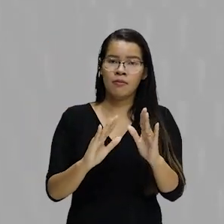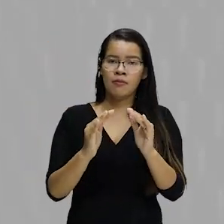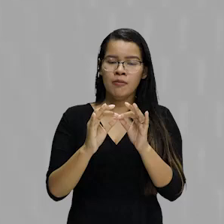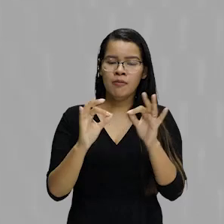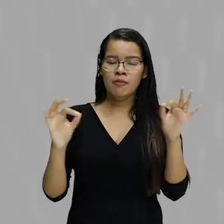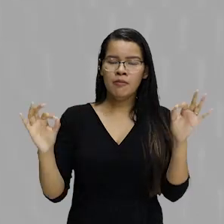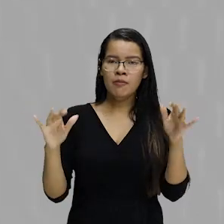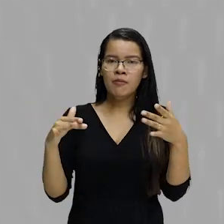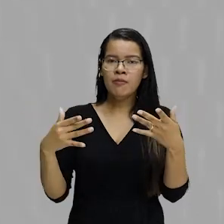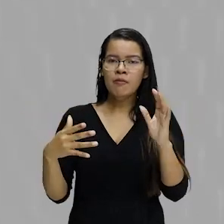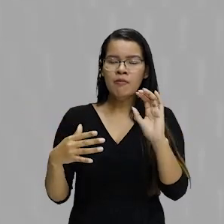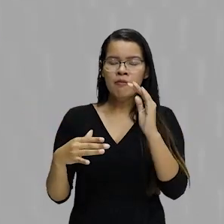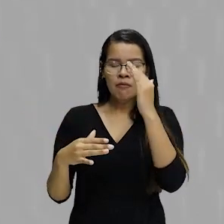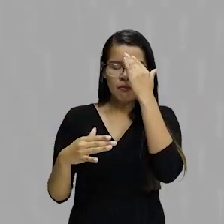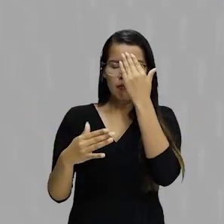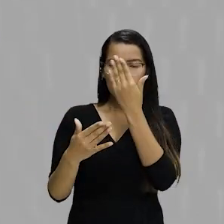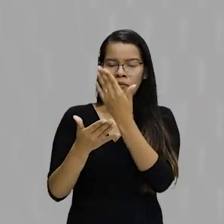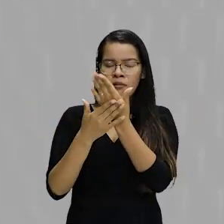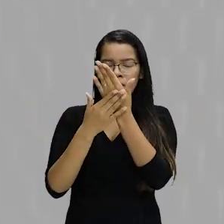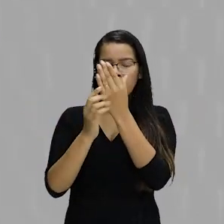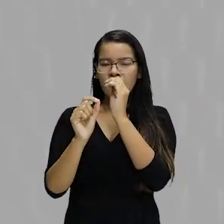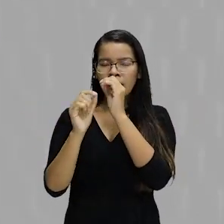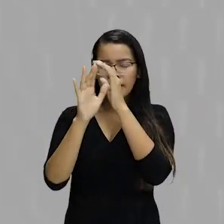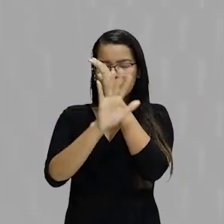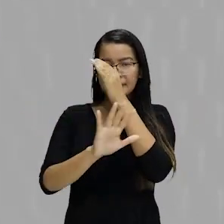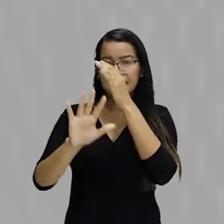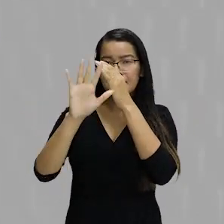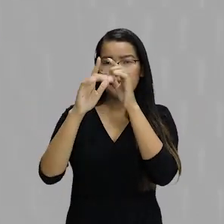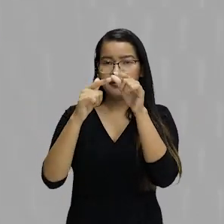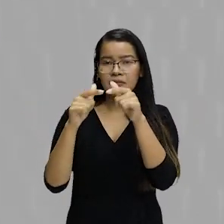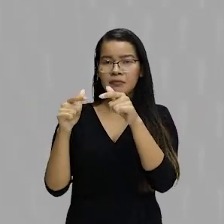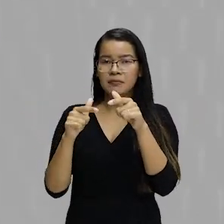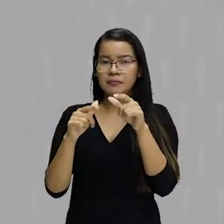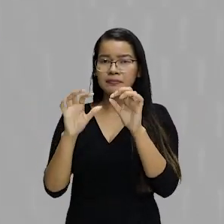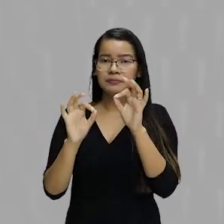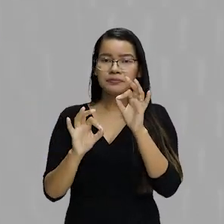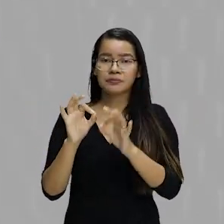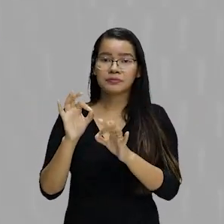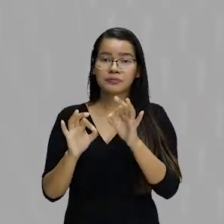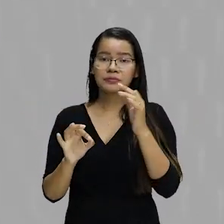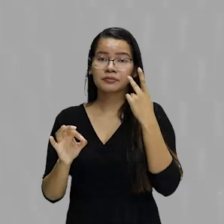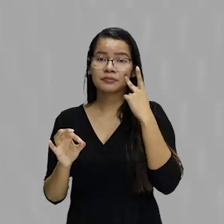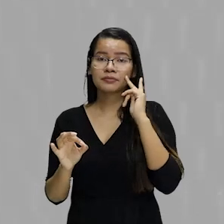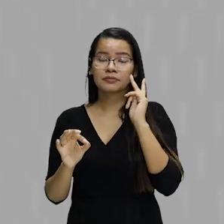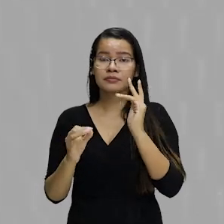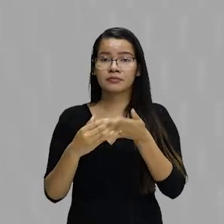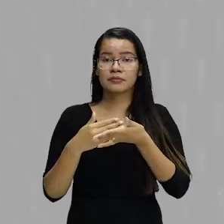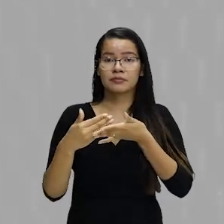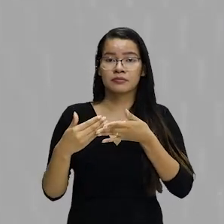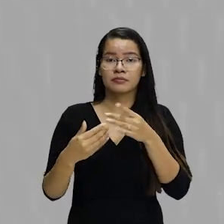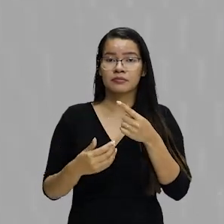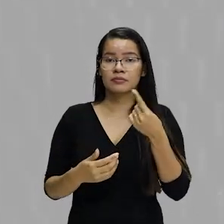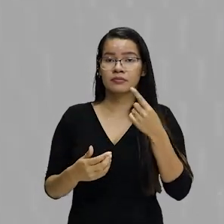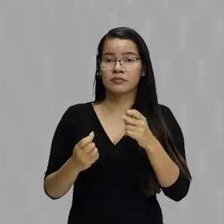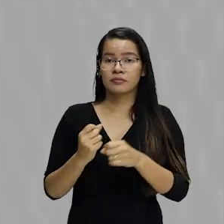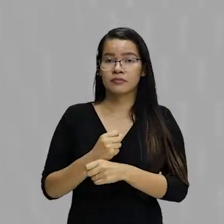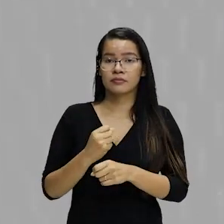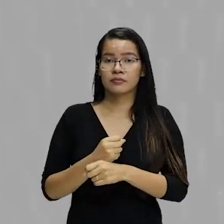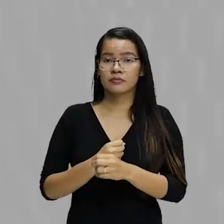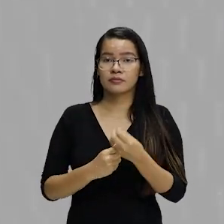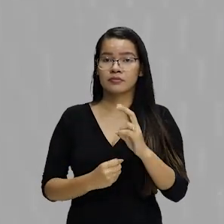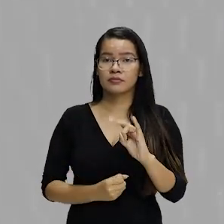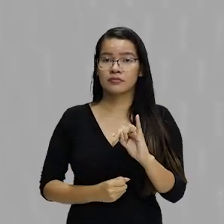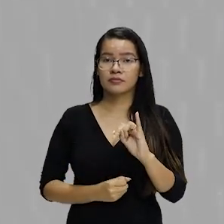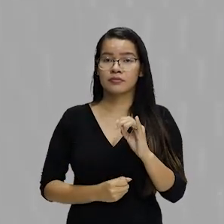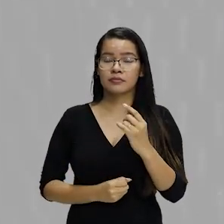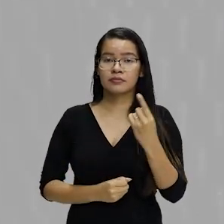que esse templo, né, essa câmara, essa sala, era justamente para medir o ciclo de um ano. Então, se uma vez no ano ela conseguia chegar